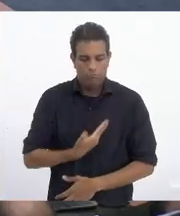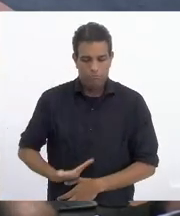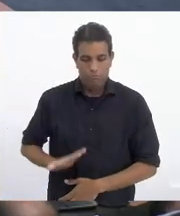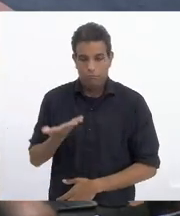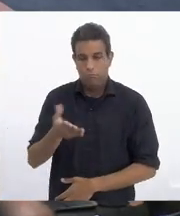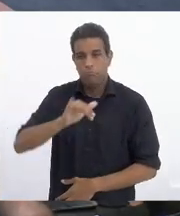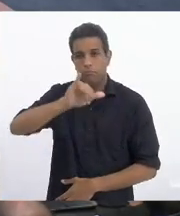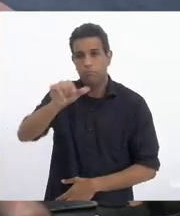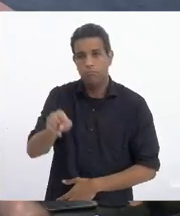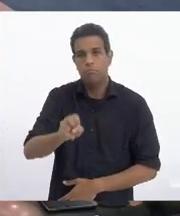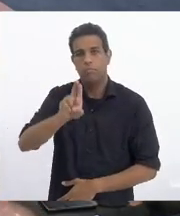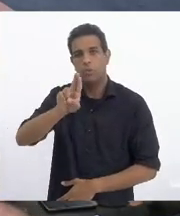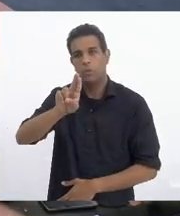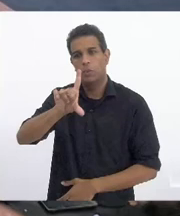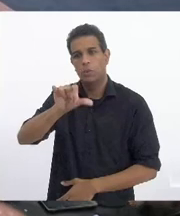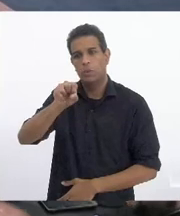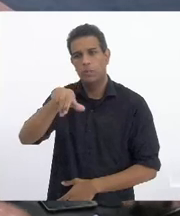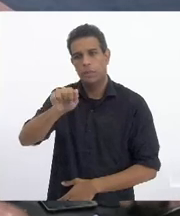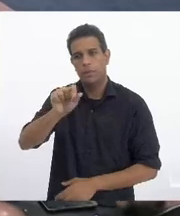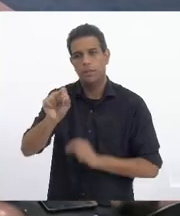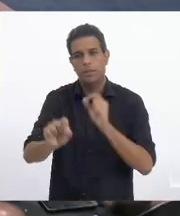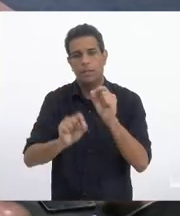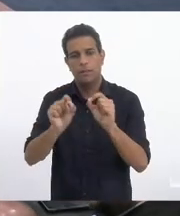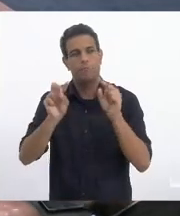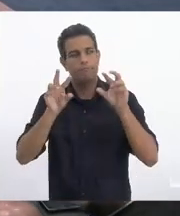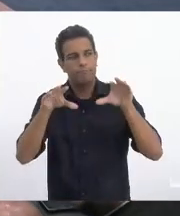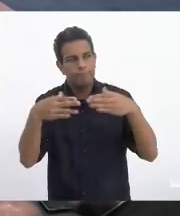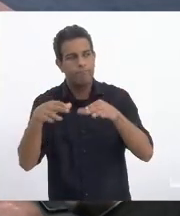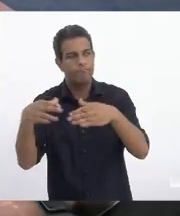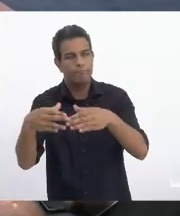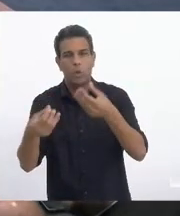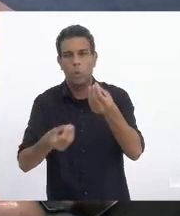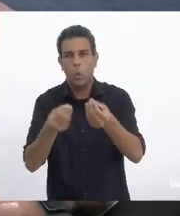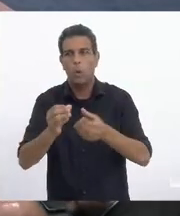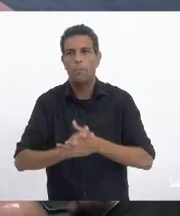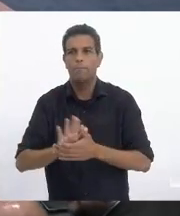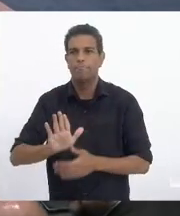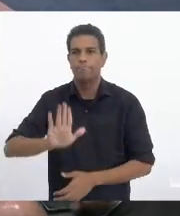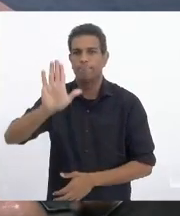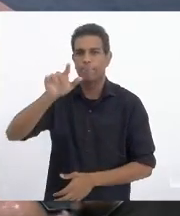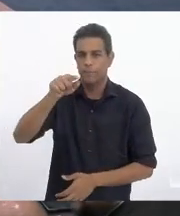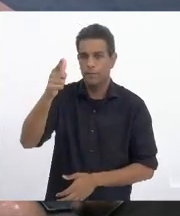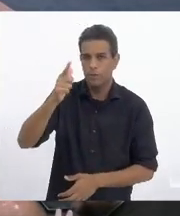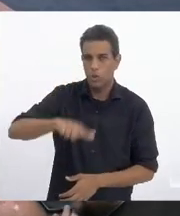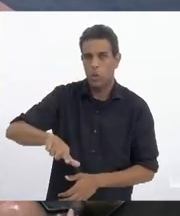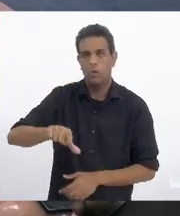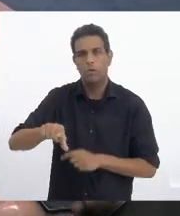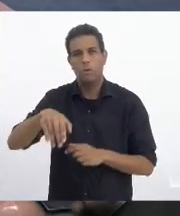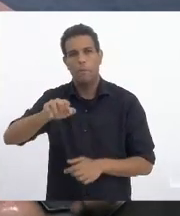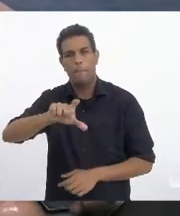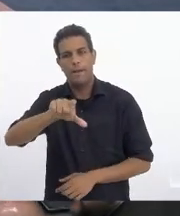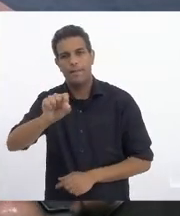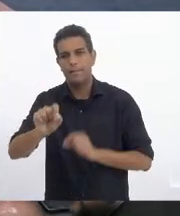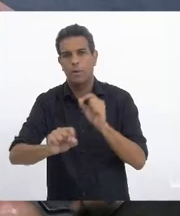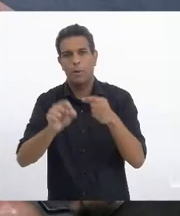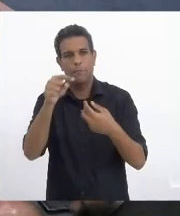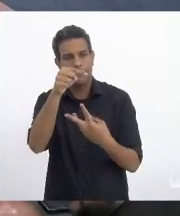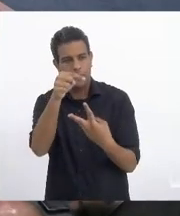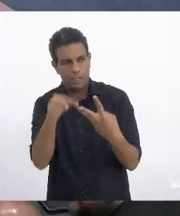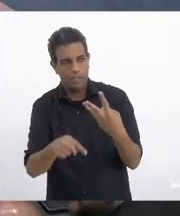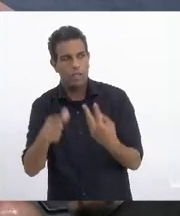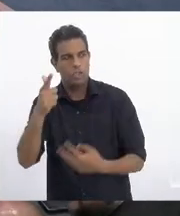Juliana? Marcelo, levanta a mão aí. A nossa equipe está lá atrás. Levanta a mãozinha de novo, Juliana, Marcelo, Aline. Os três estão